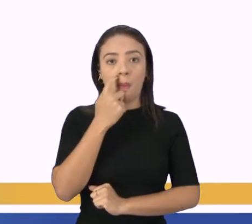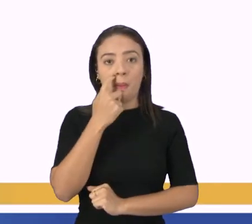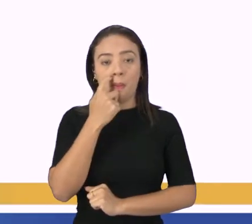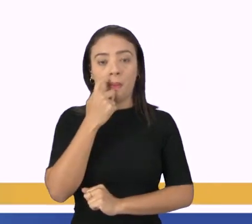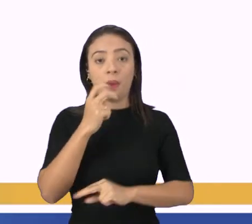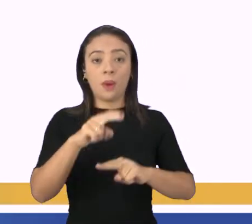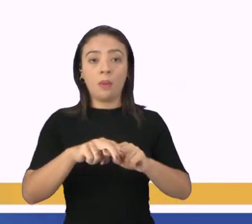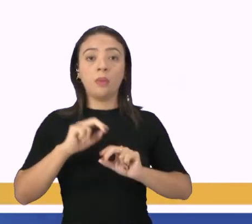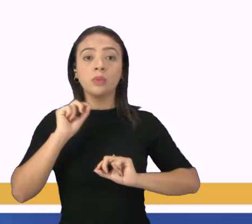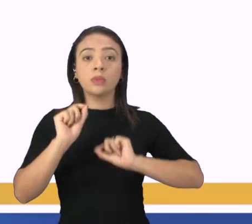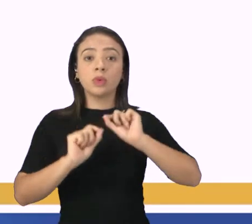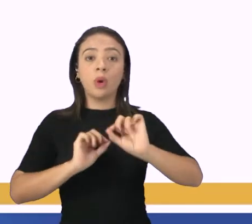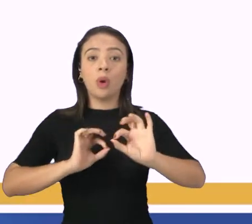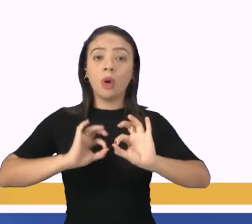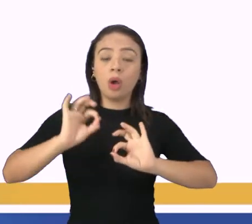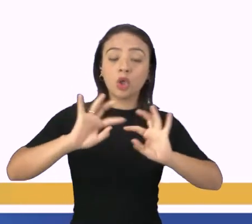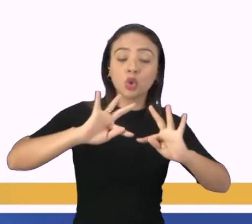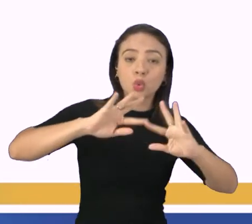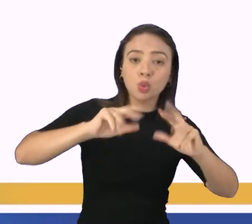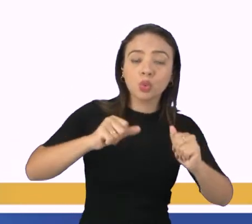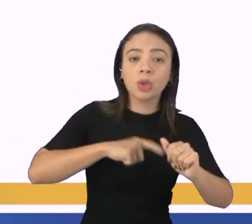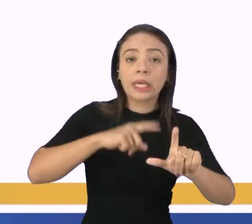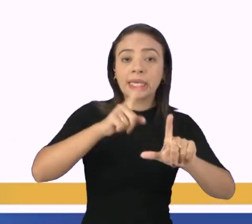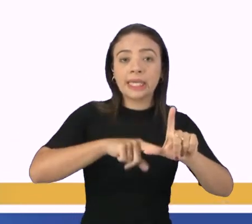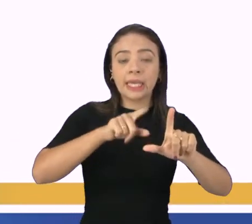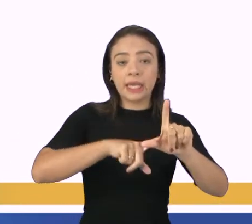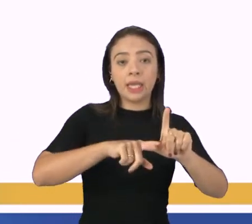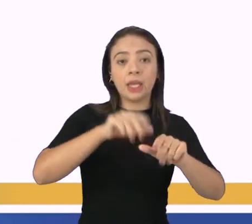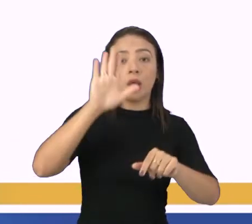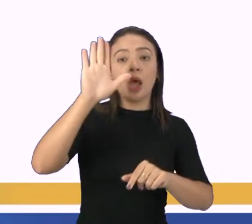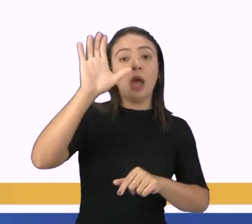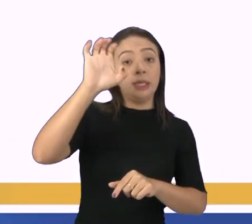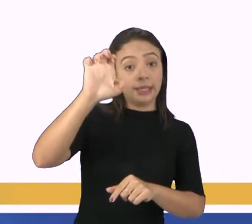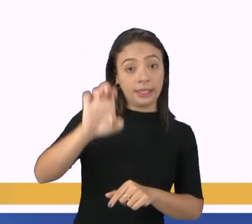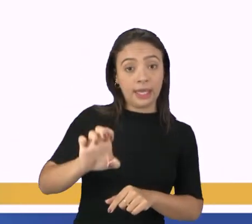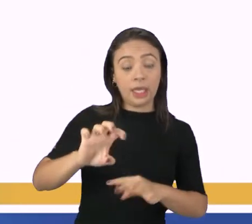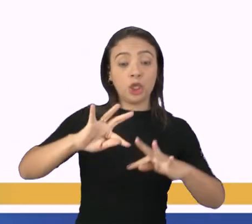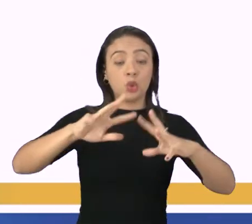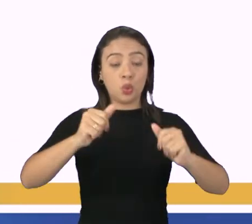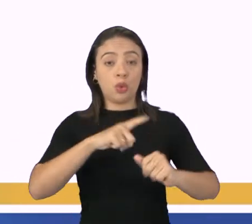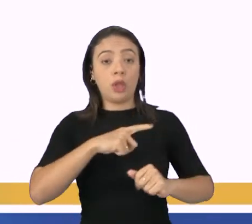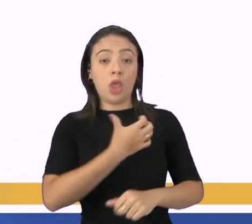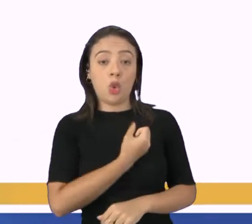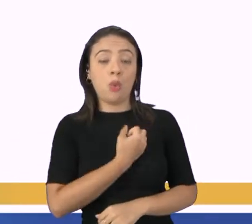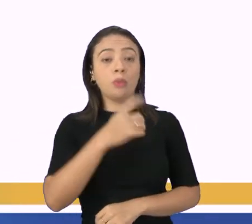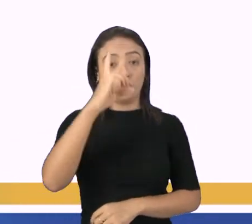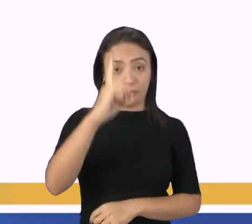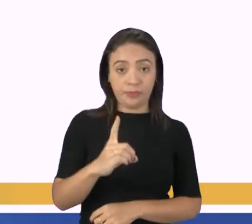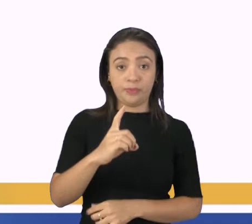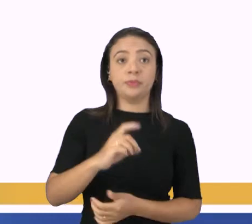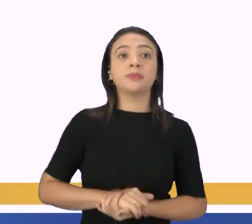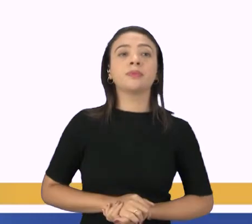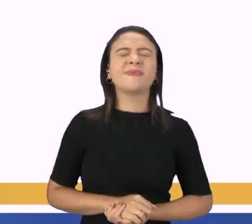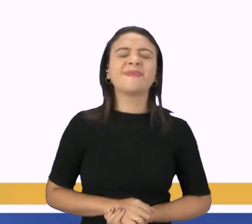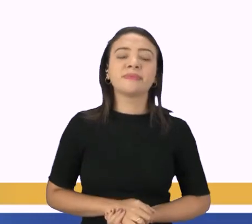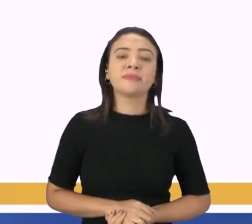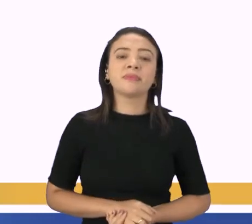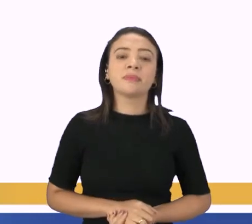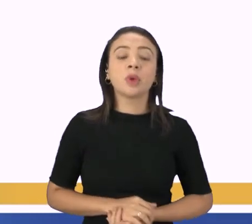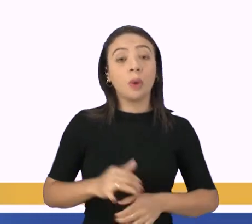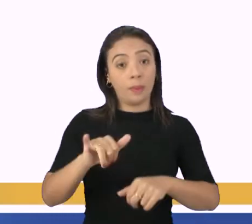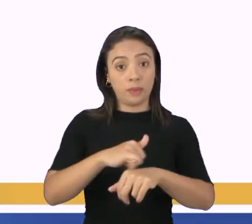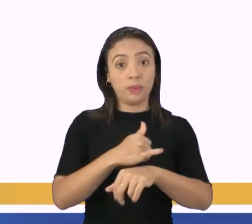esse ajuste de deixar tudo que tem letra do lado esquerdo e que for número do lado direito, ok? Uma maneira de